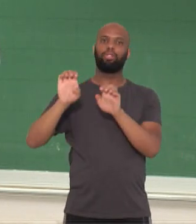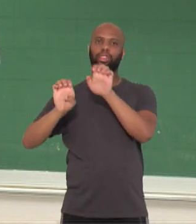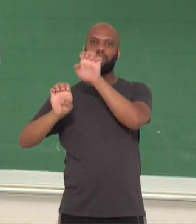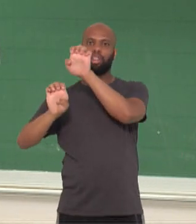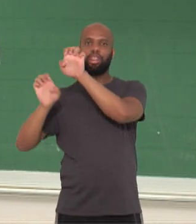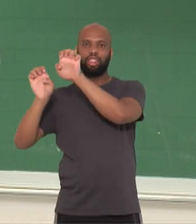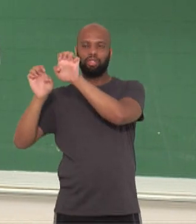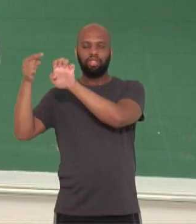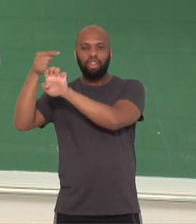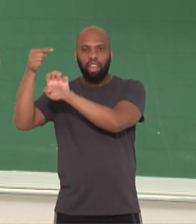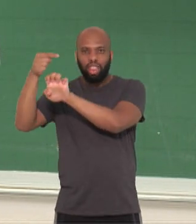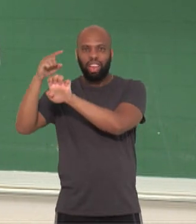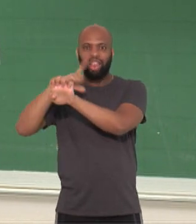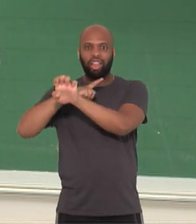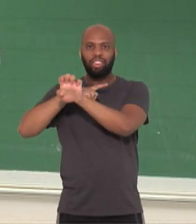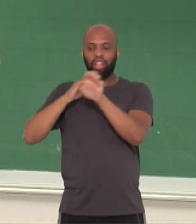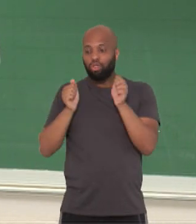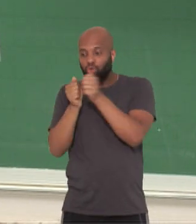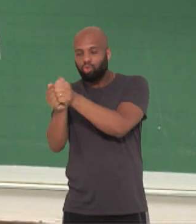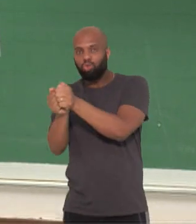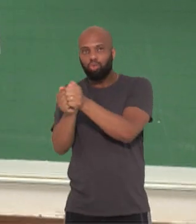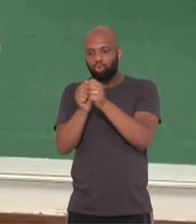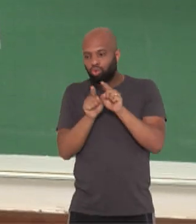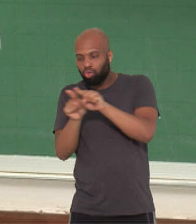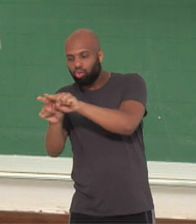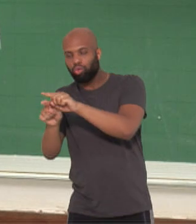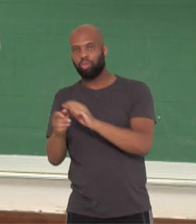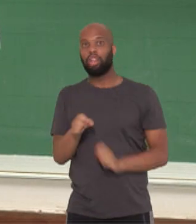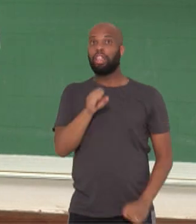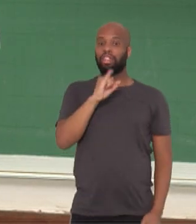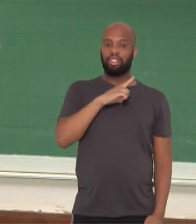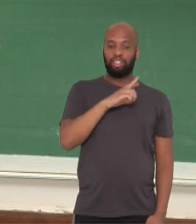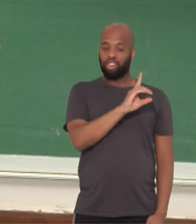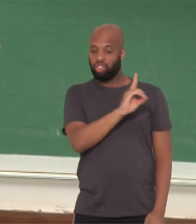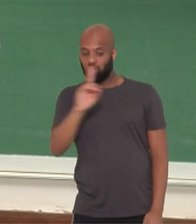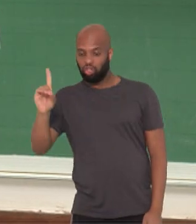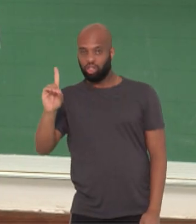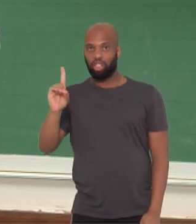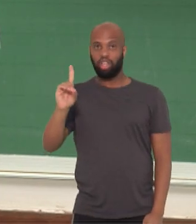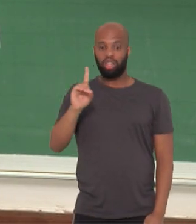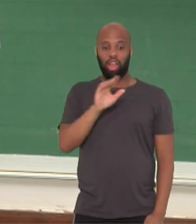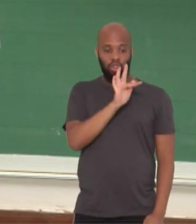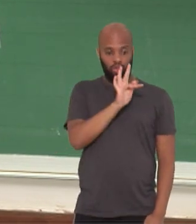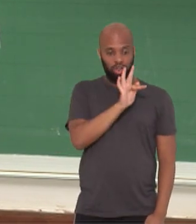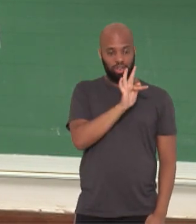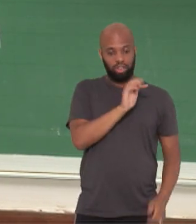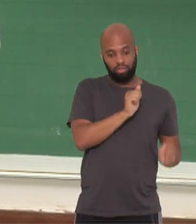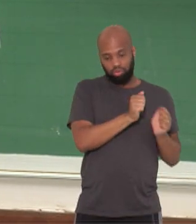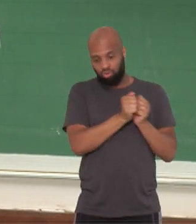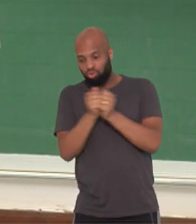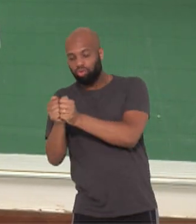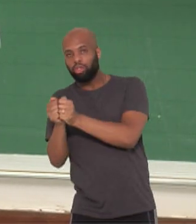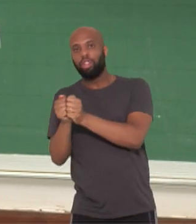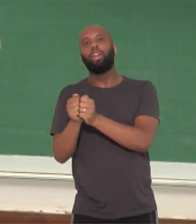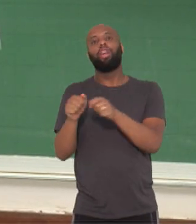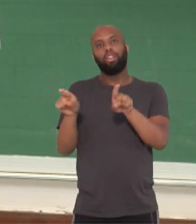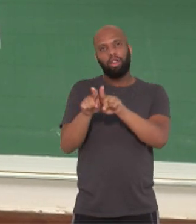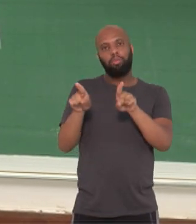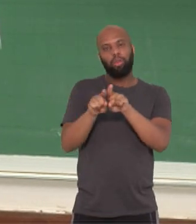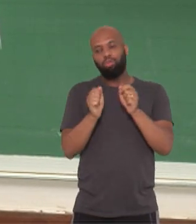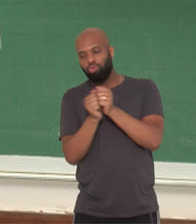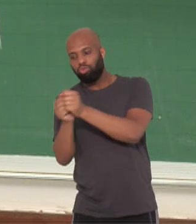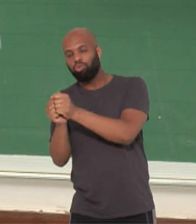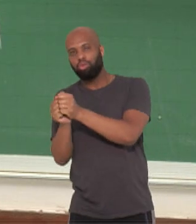se a força tinha um sentido, no caso, para a direita, a força também vai ter esse mesmo